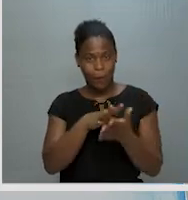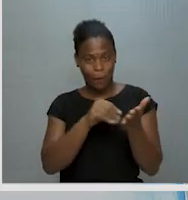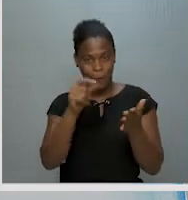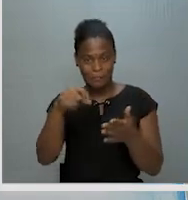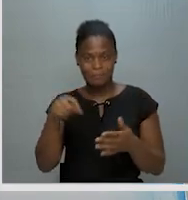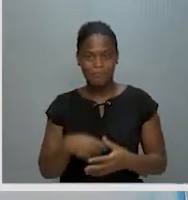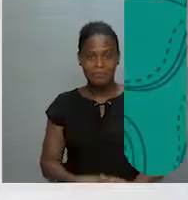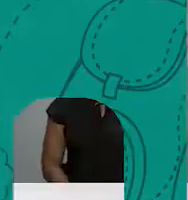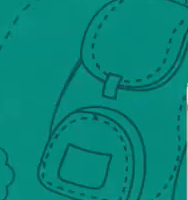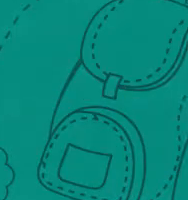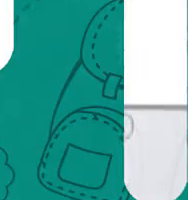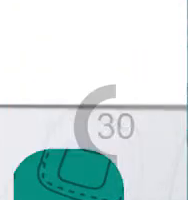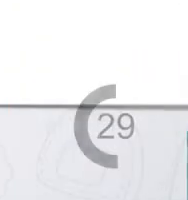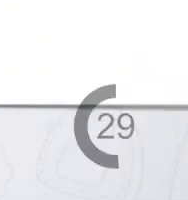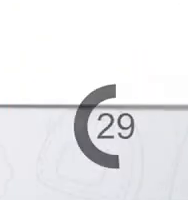podem copiar.